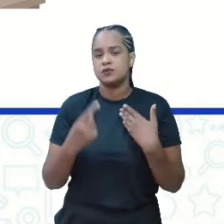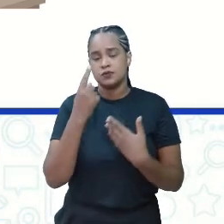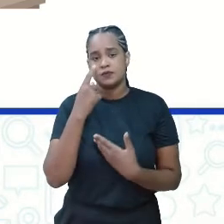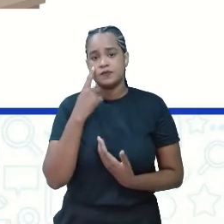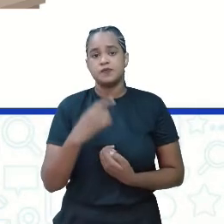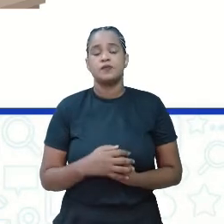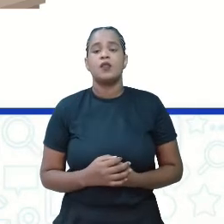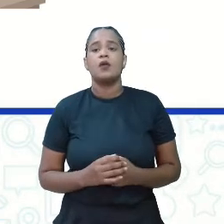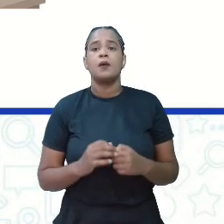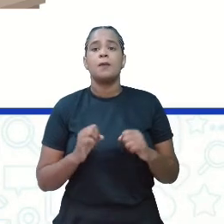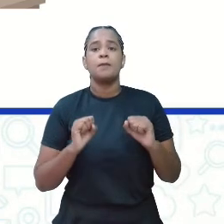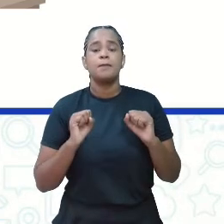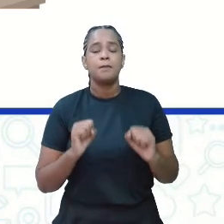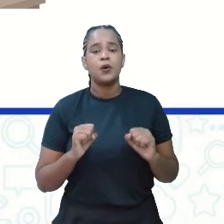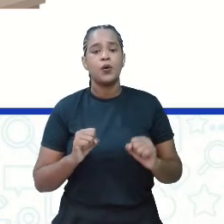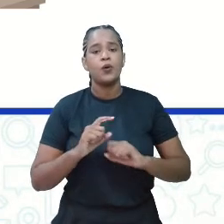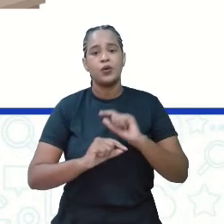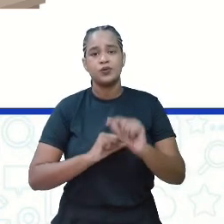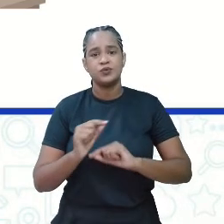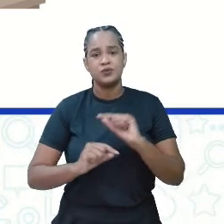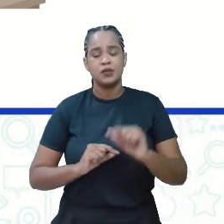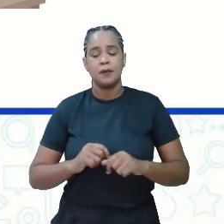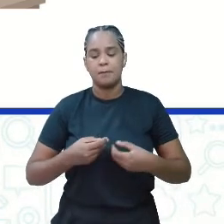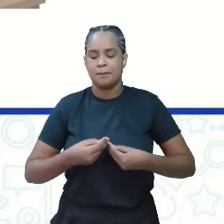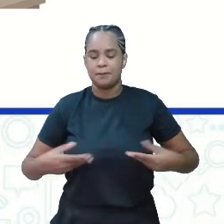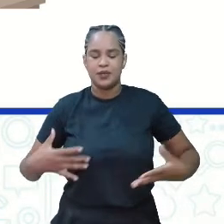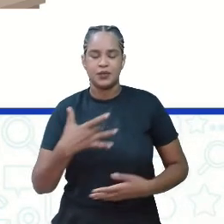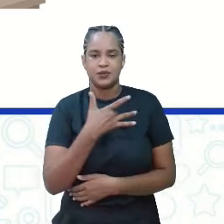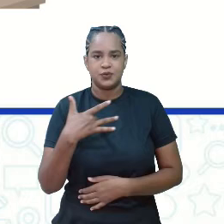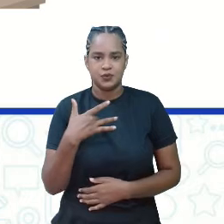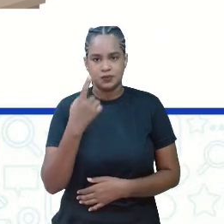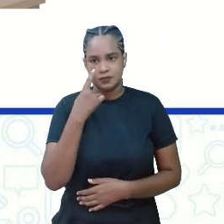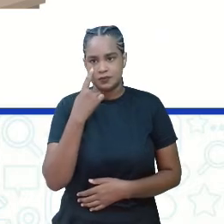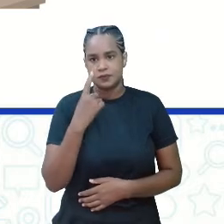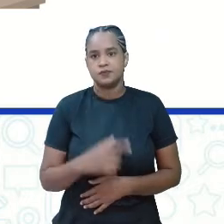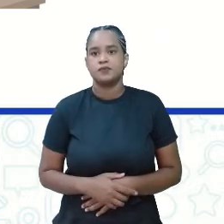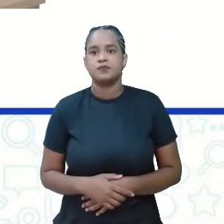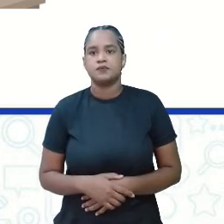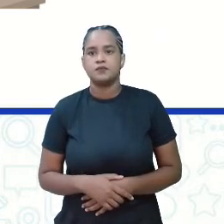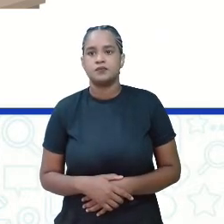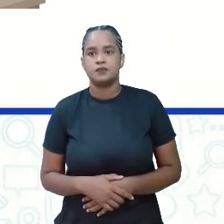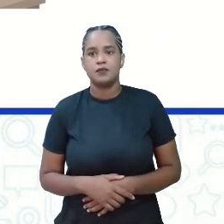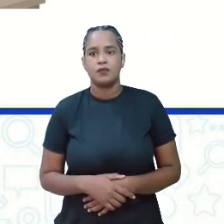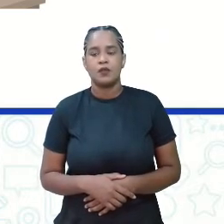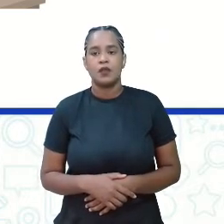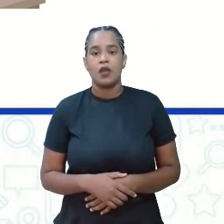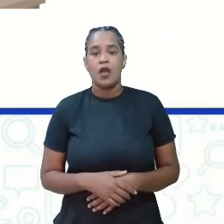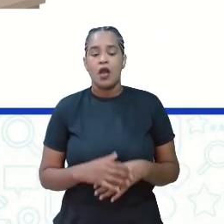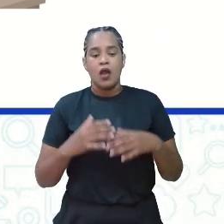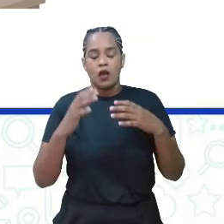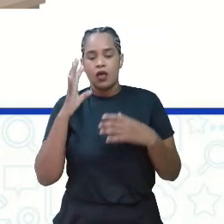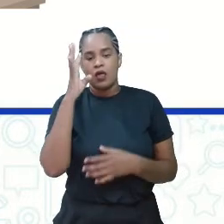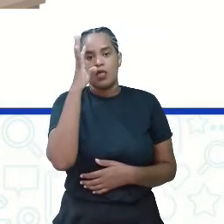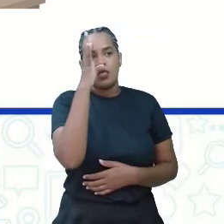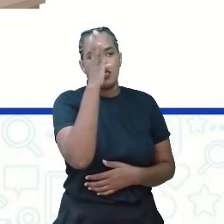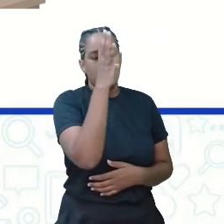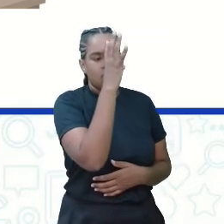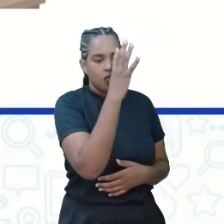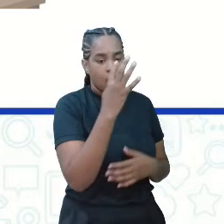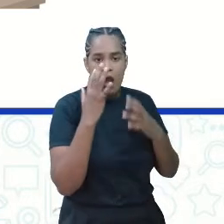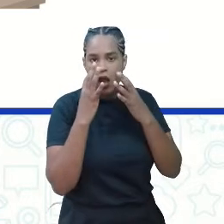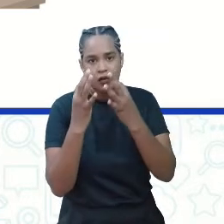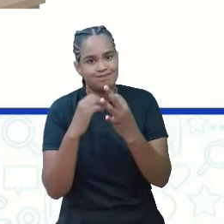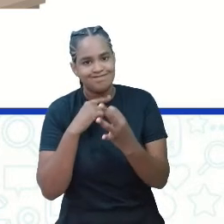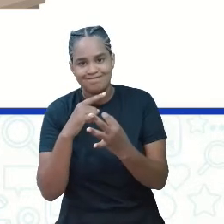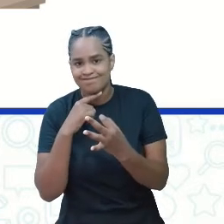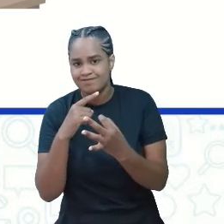elas causam mal para a gente. E aqui eu listei alguns. Perda de atenção e concentração. Então, um